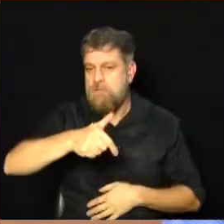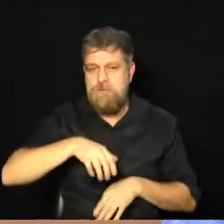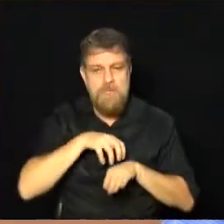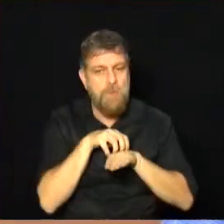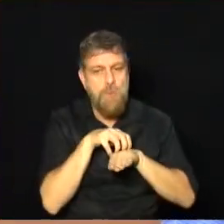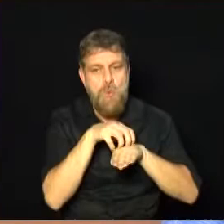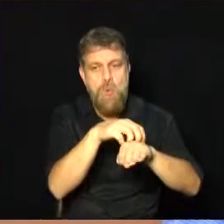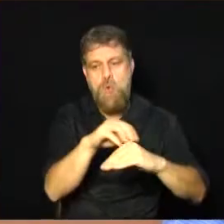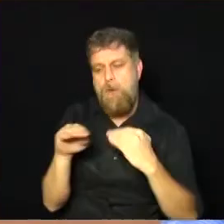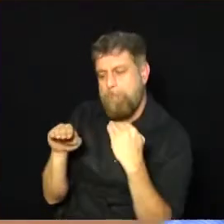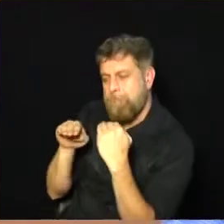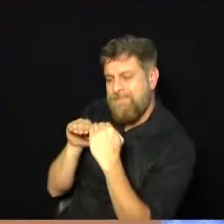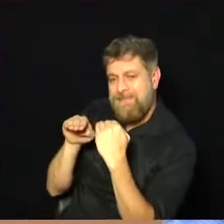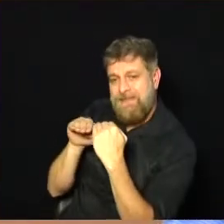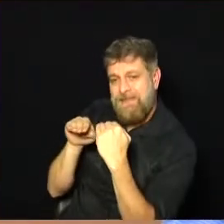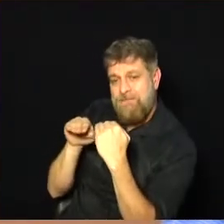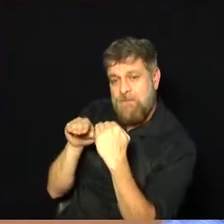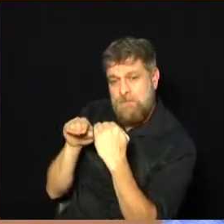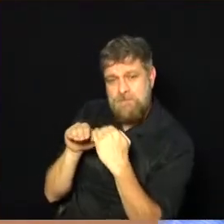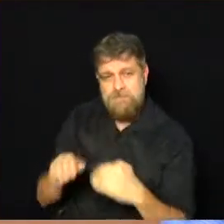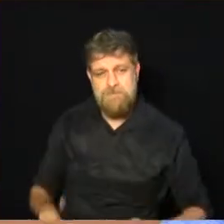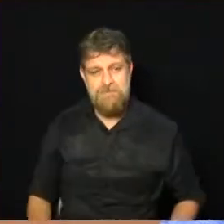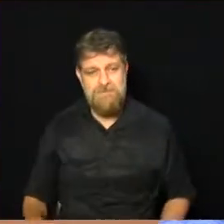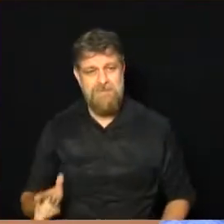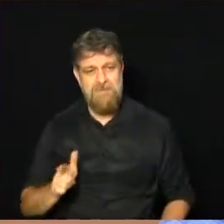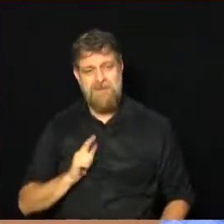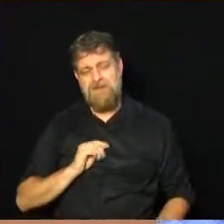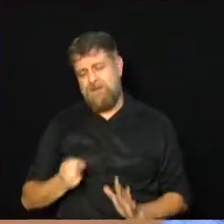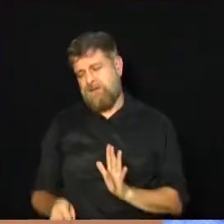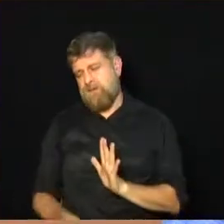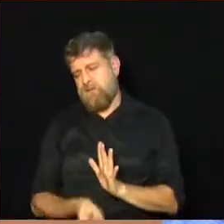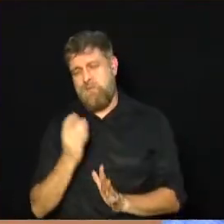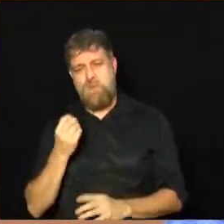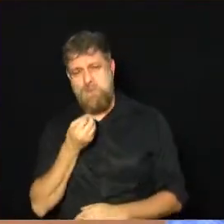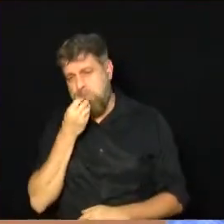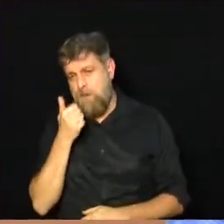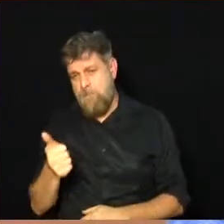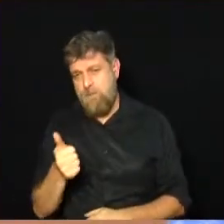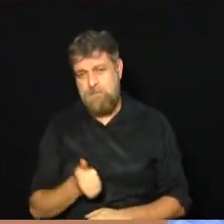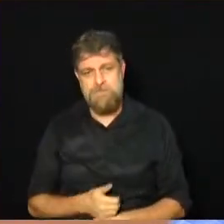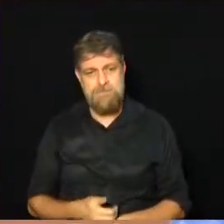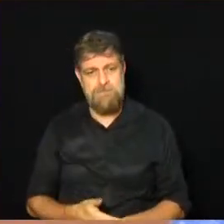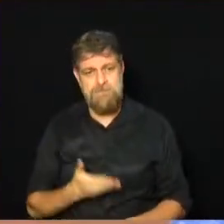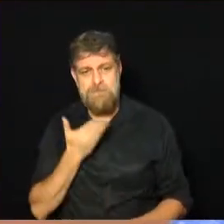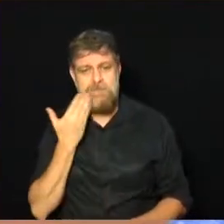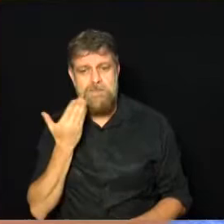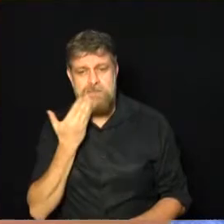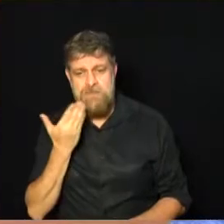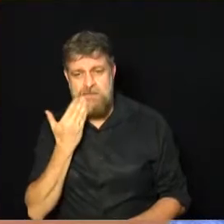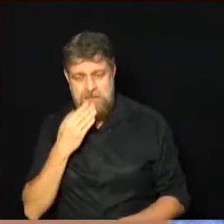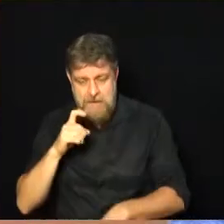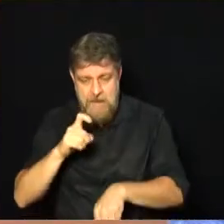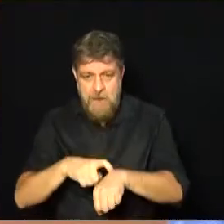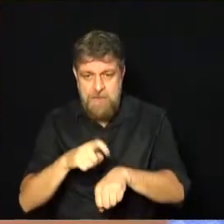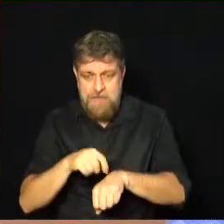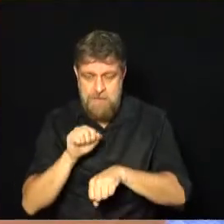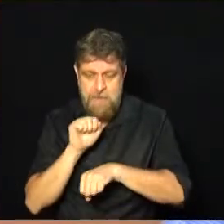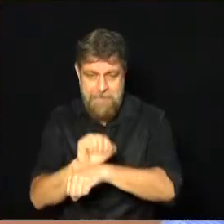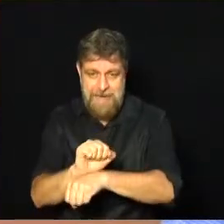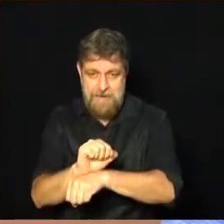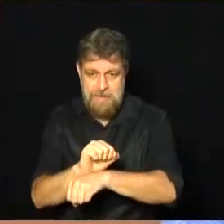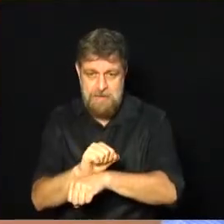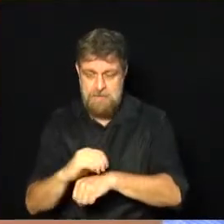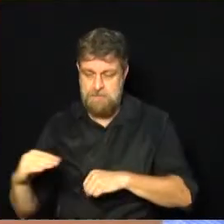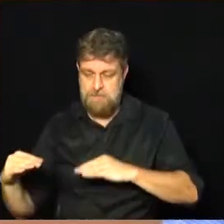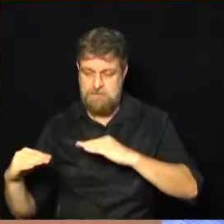nível. Com isso, tem várias vantagens. Primeiro, que agiliza o tempo de parada, né? O